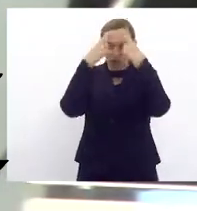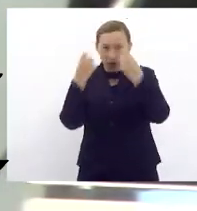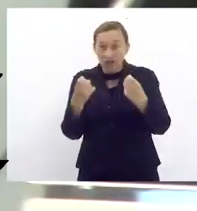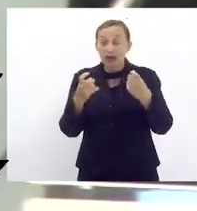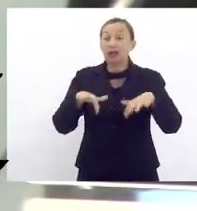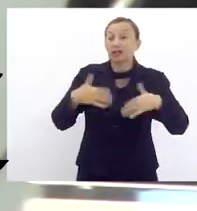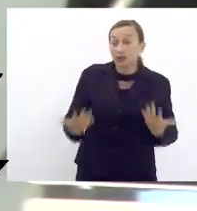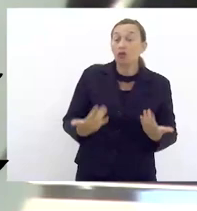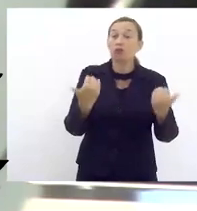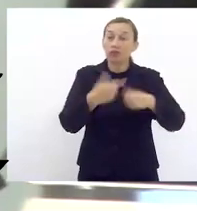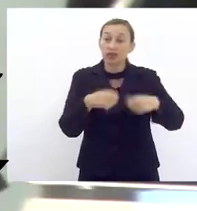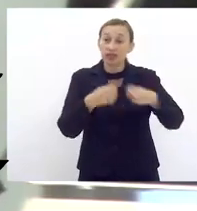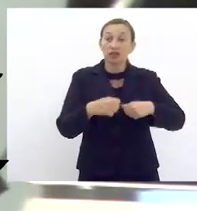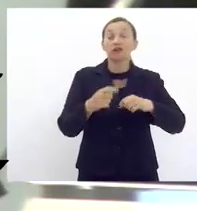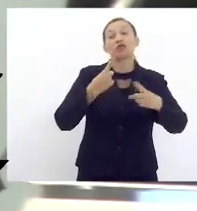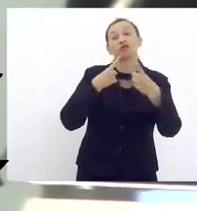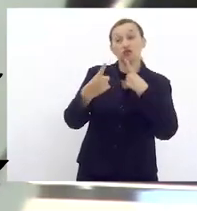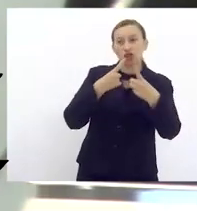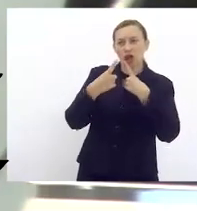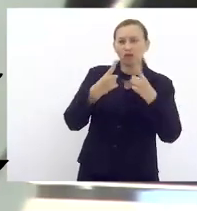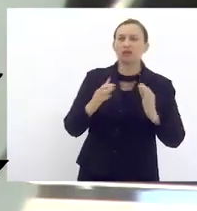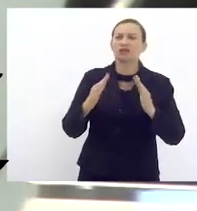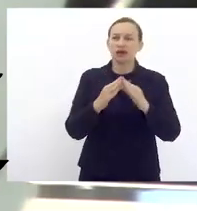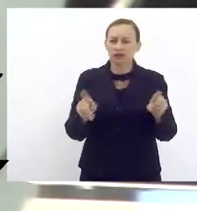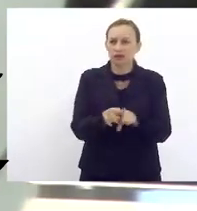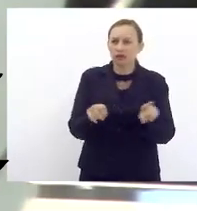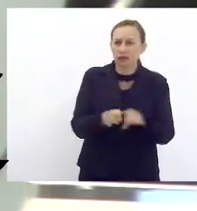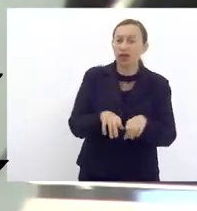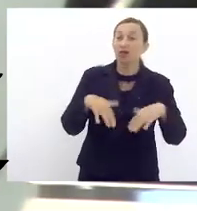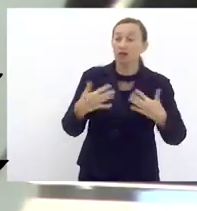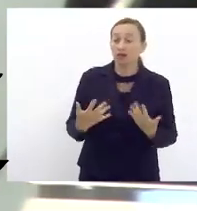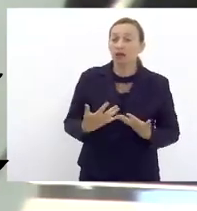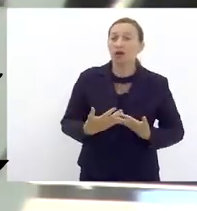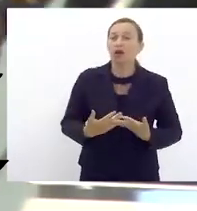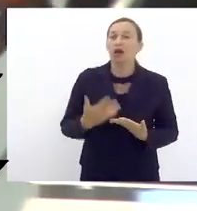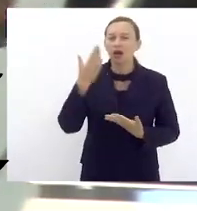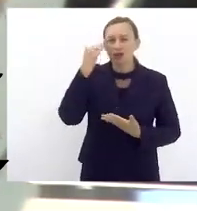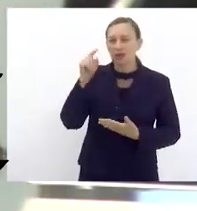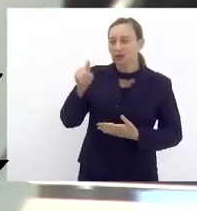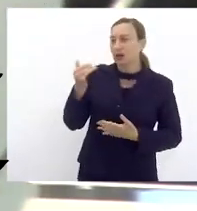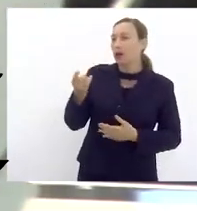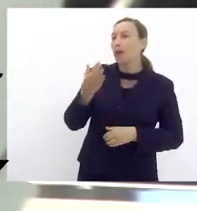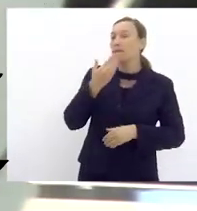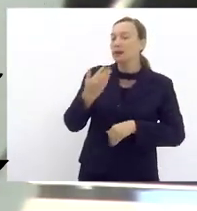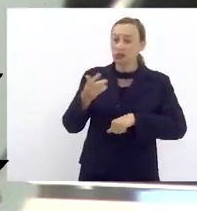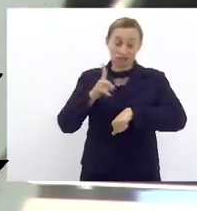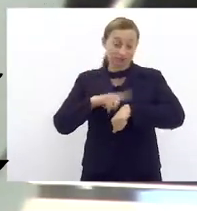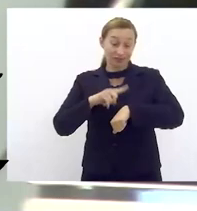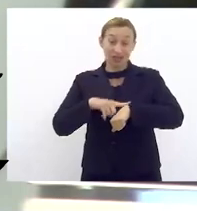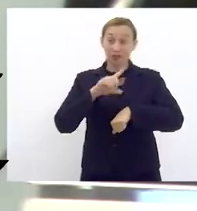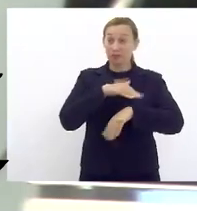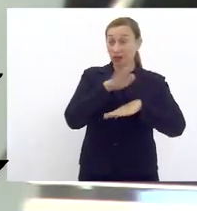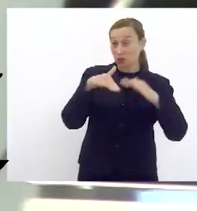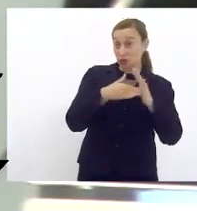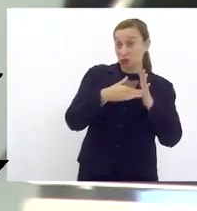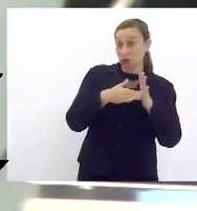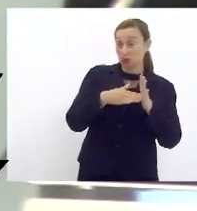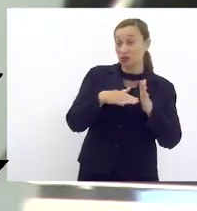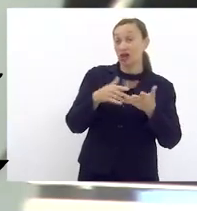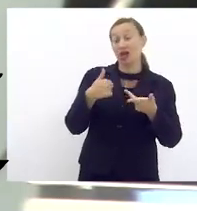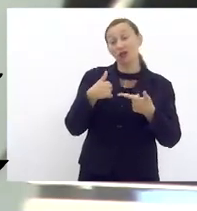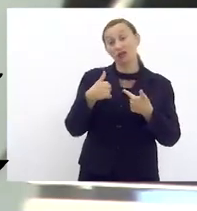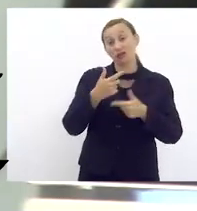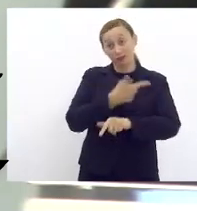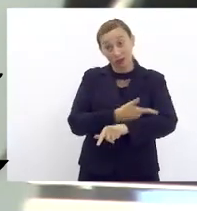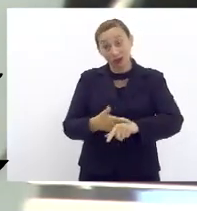esse diálogo a gente precisa fazer com esta casa também eu sei que você tava pedindo tempo para todo mundo eu costumo ser disciplinada mas